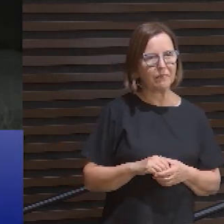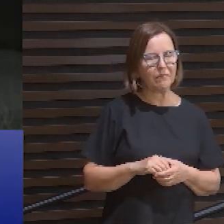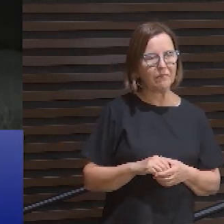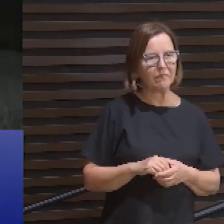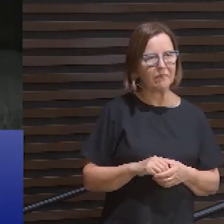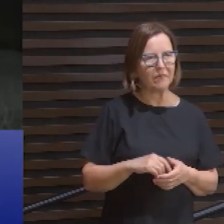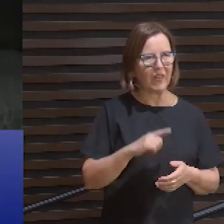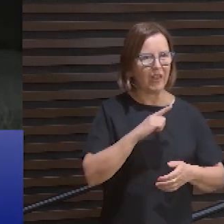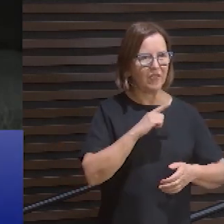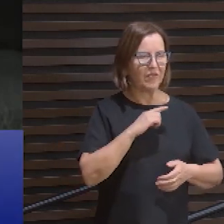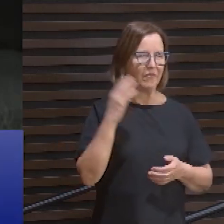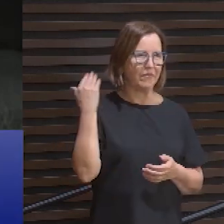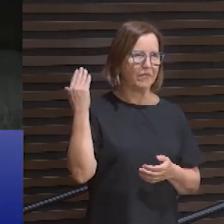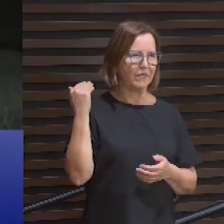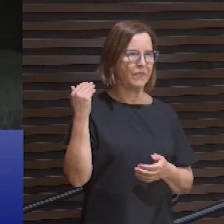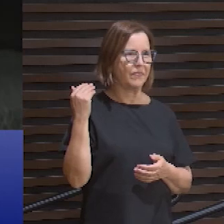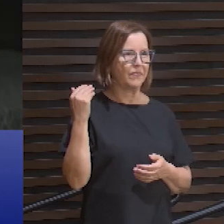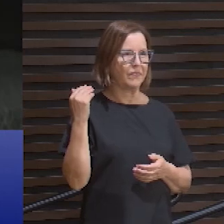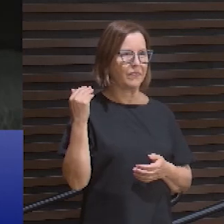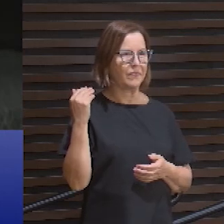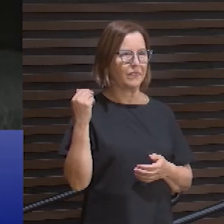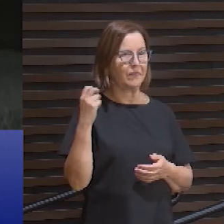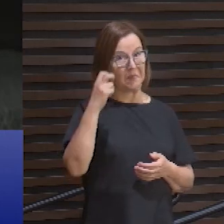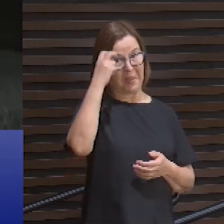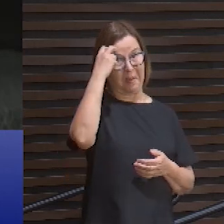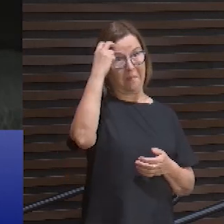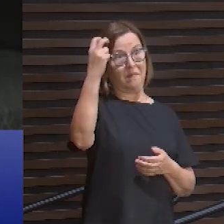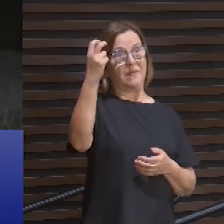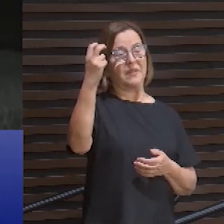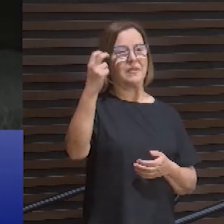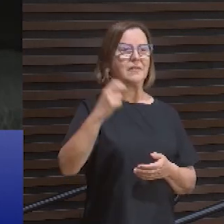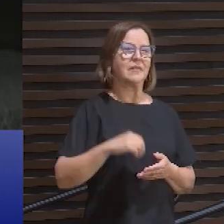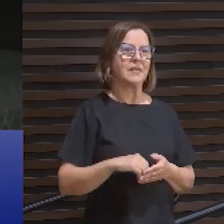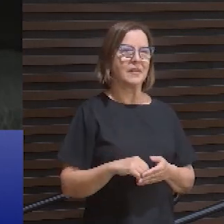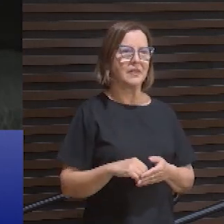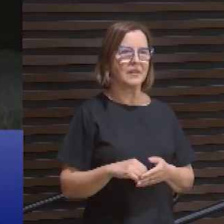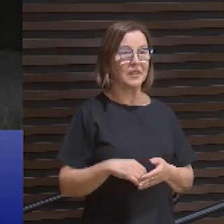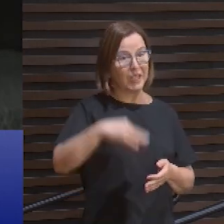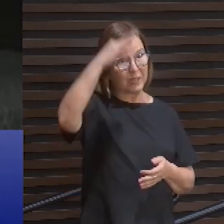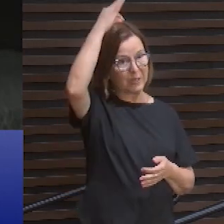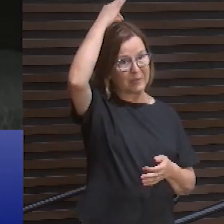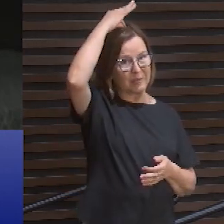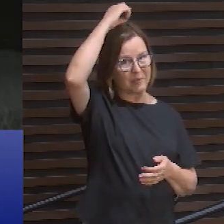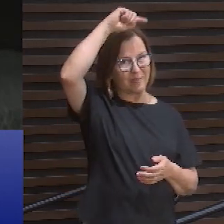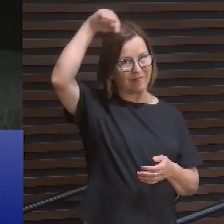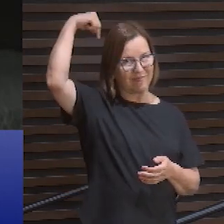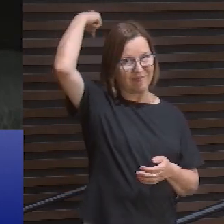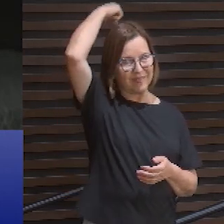tinha uma capacidade do Espírito Santo,